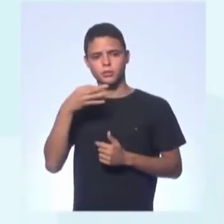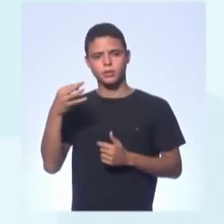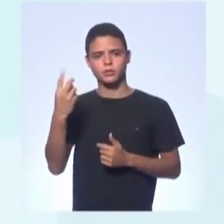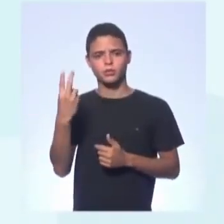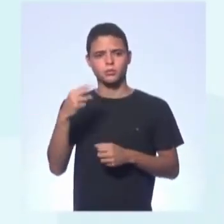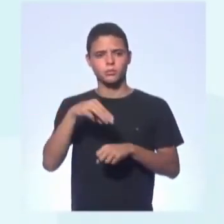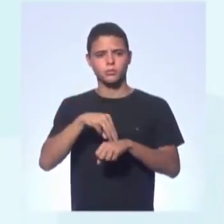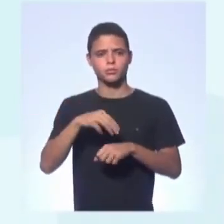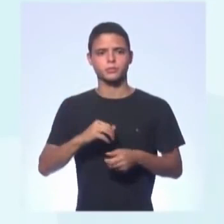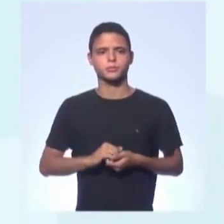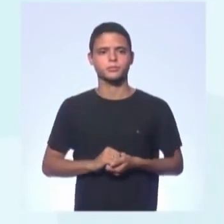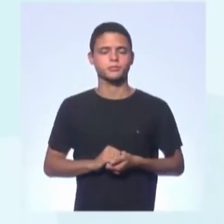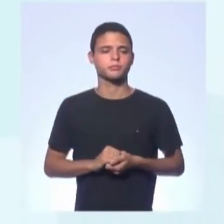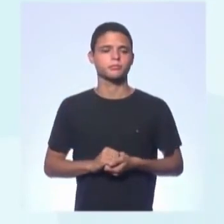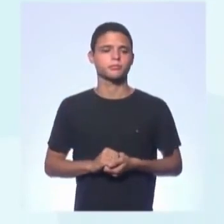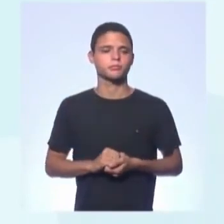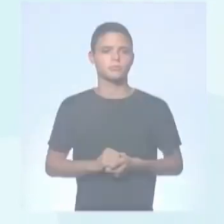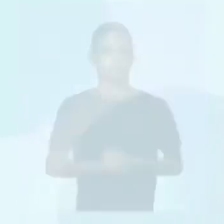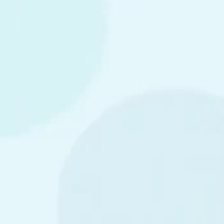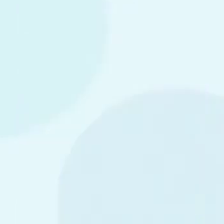volta.